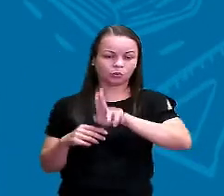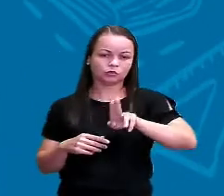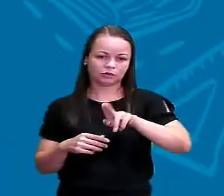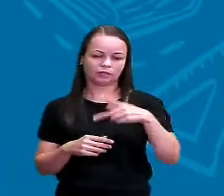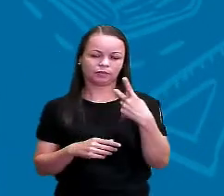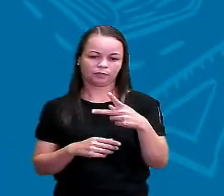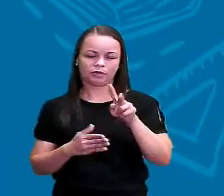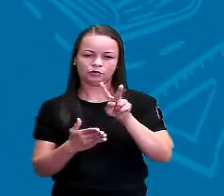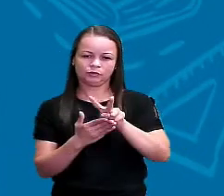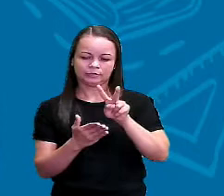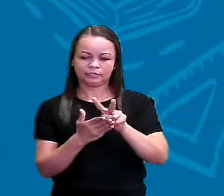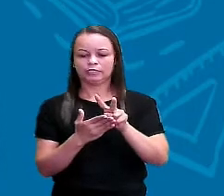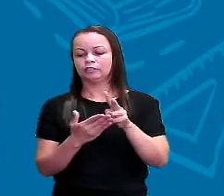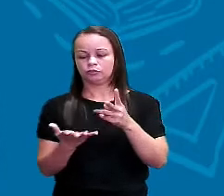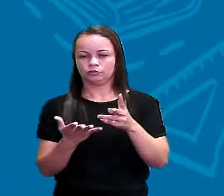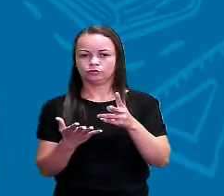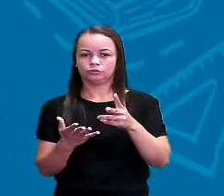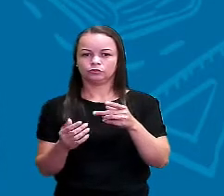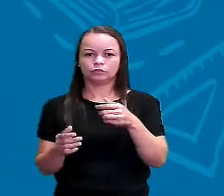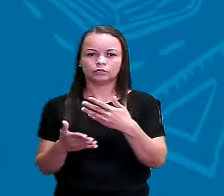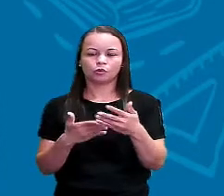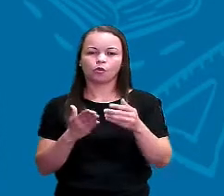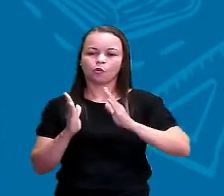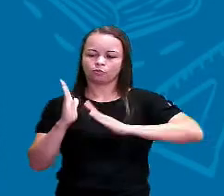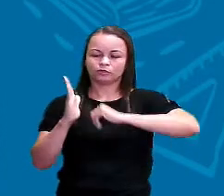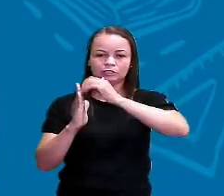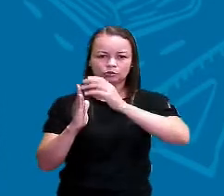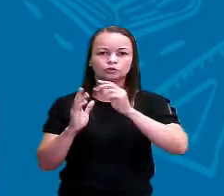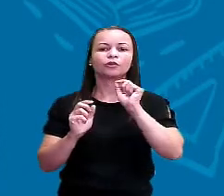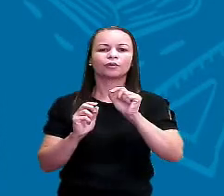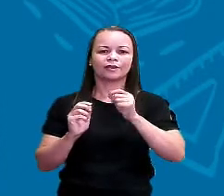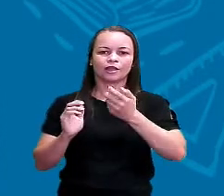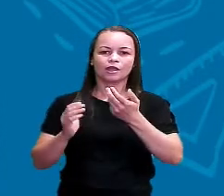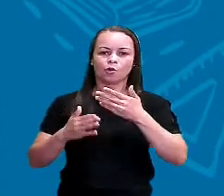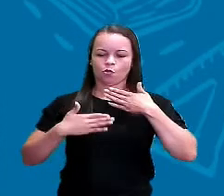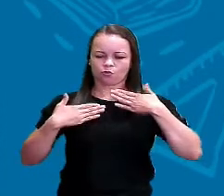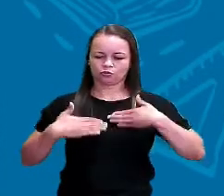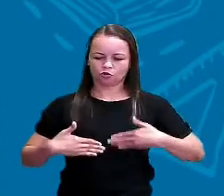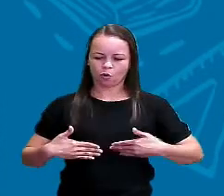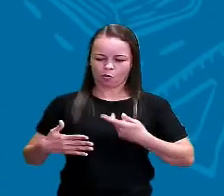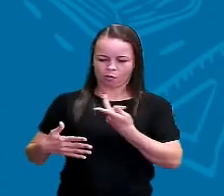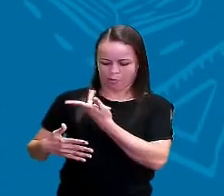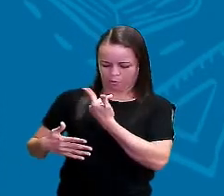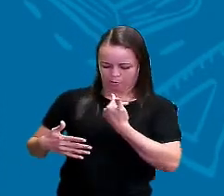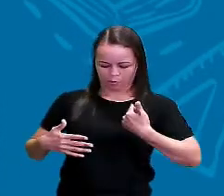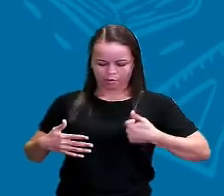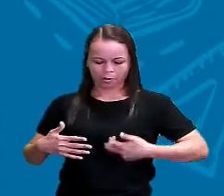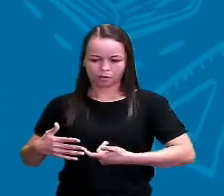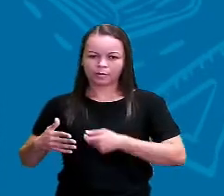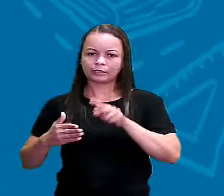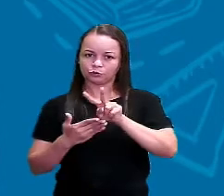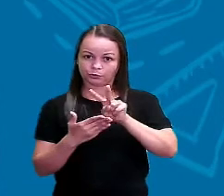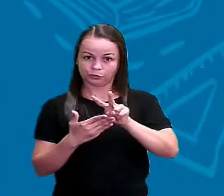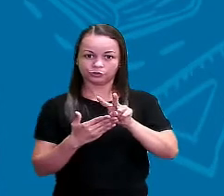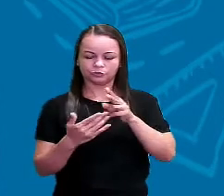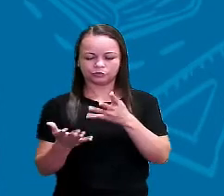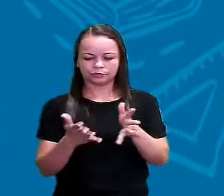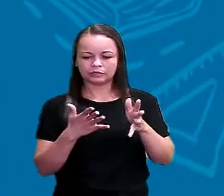nativos da Nova Terra como tintura para os corpos. Olha o que acontece. O pau-brasil por dentro, ele tem